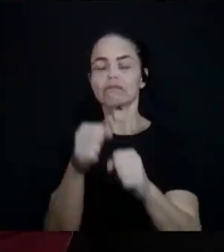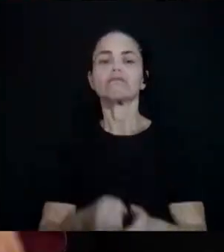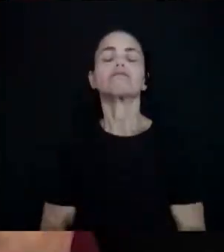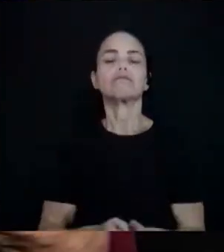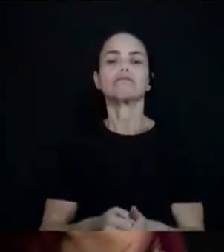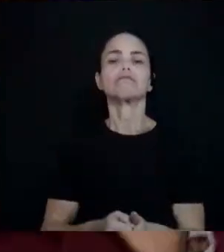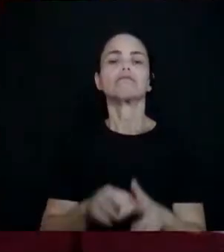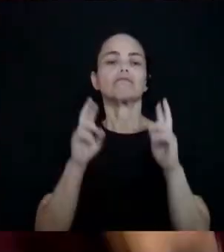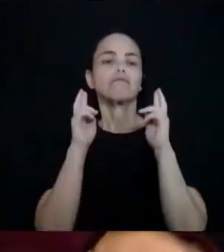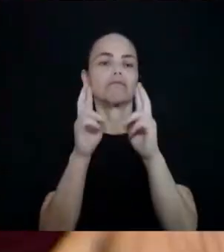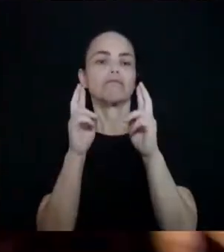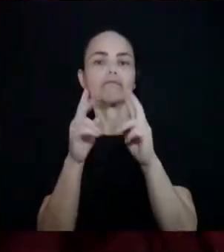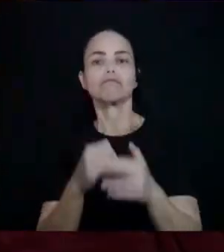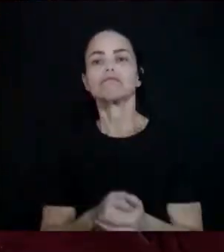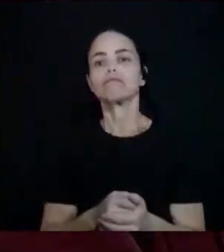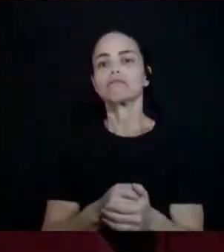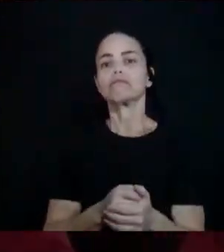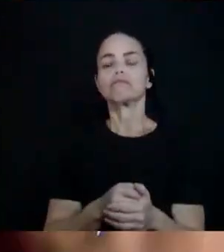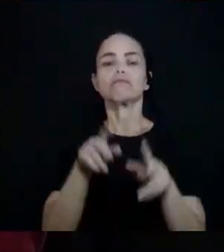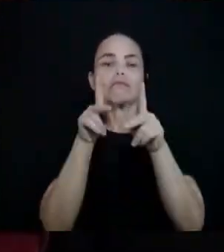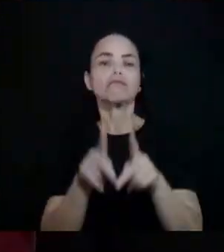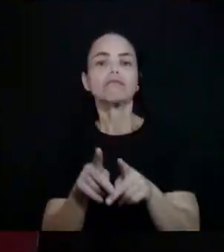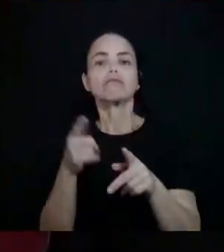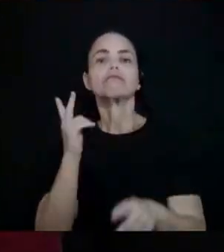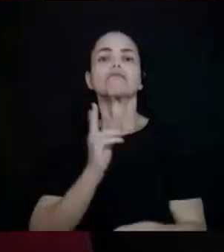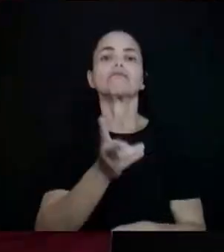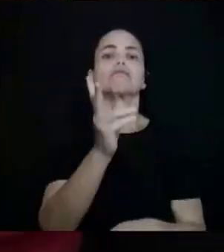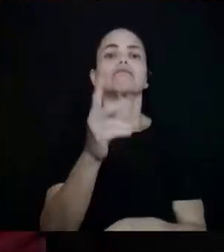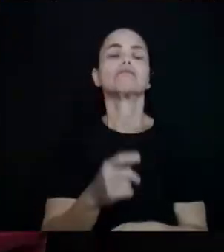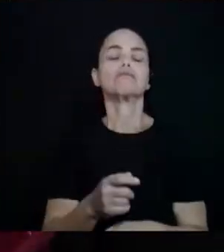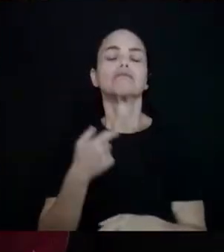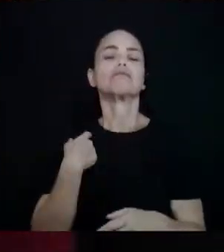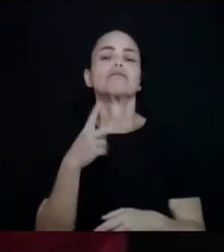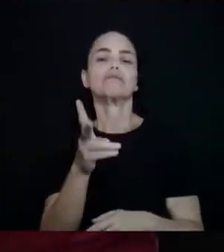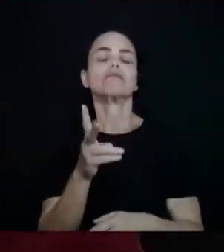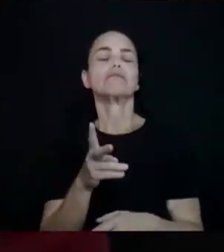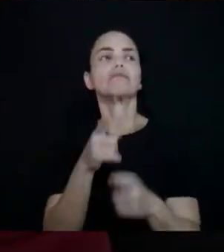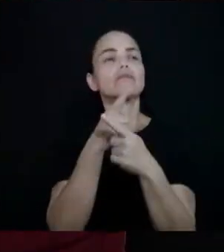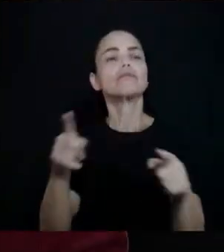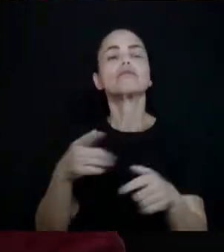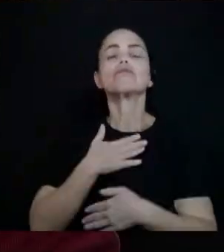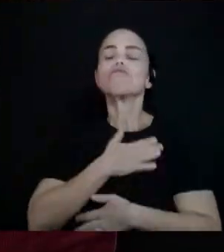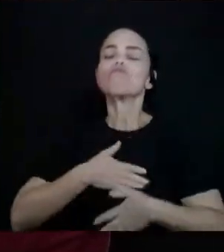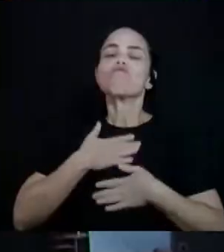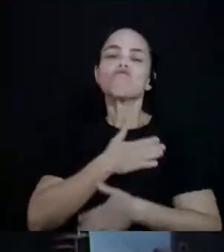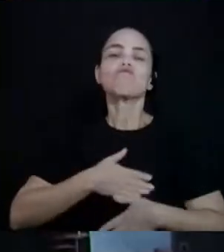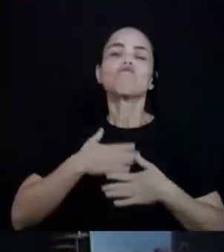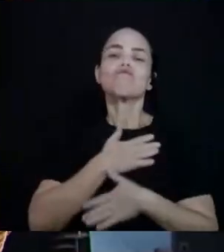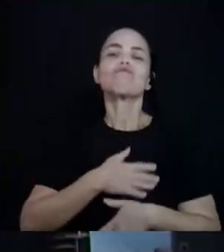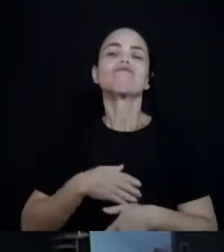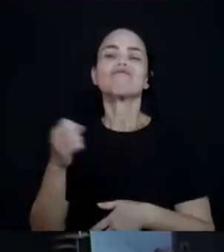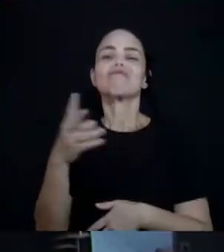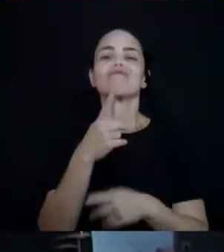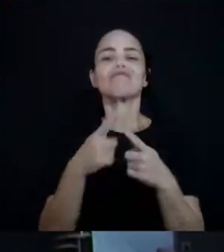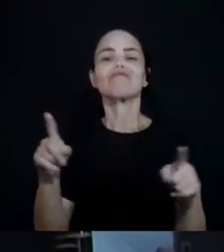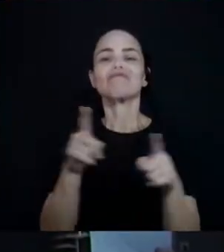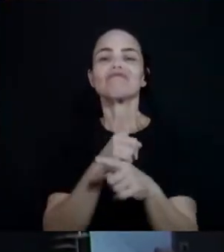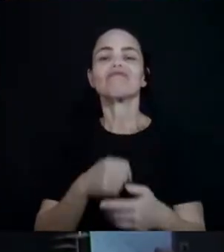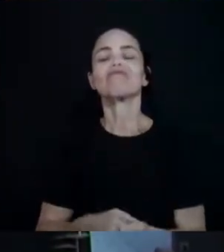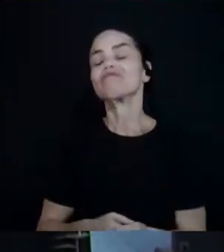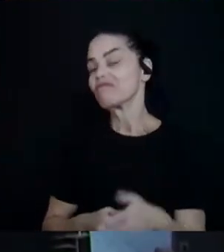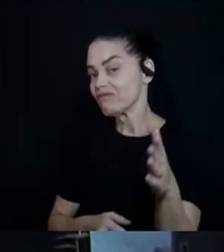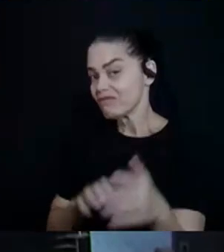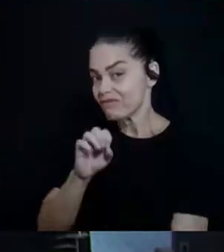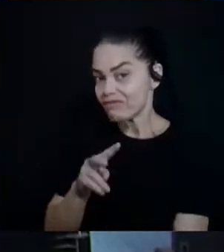espera, é que a população continue abraçando a orquestra e abrace o nosso novo maestro. Evandro Maté